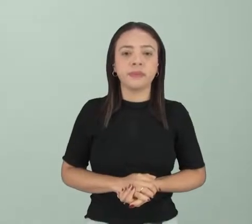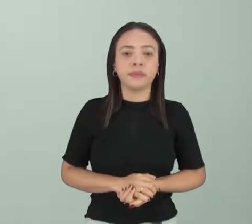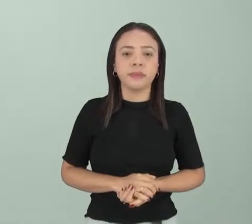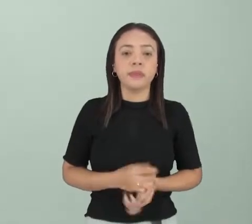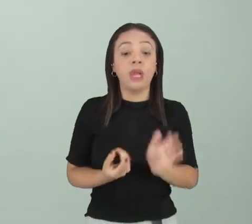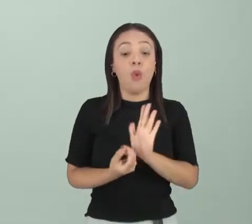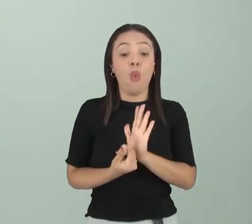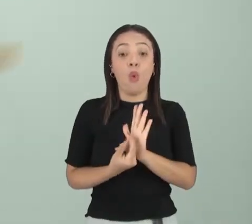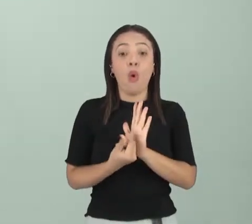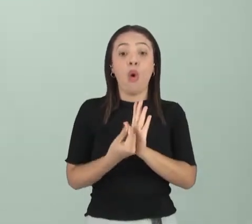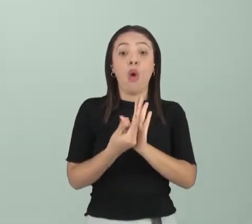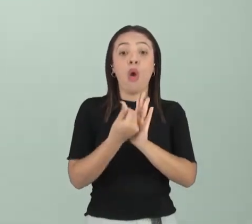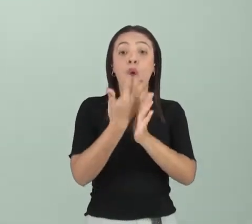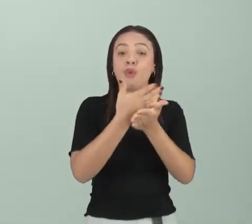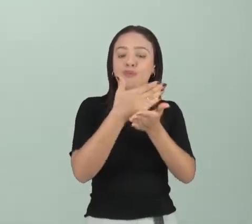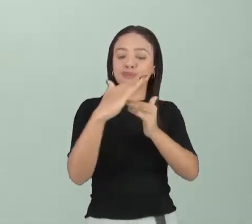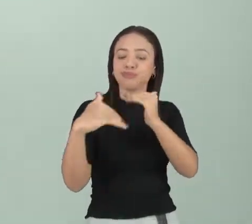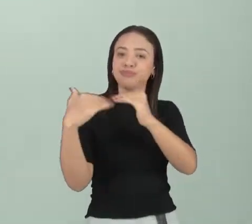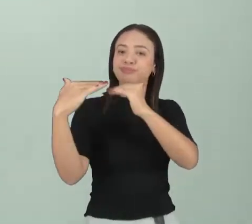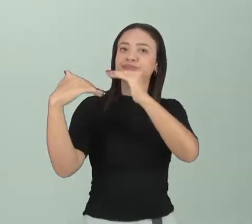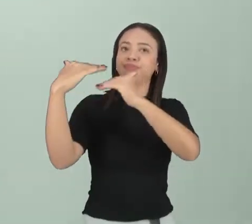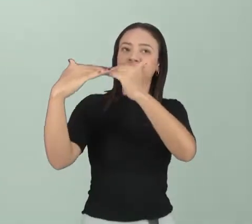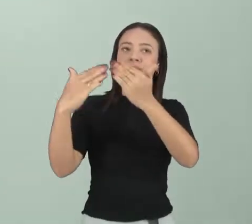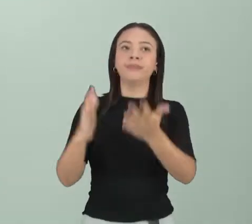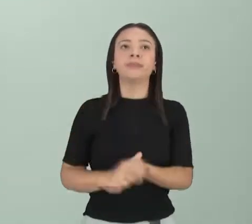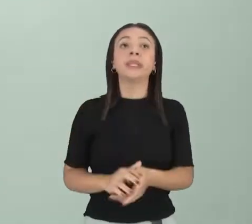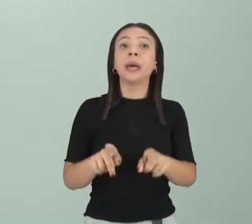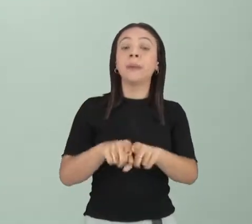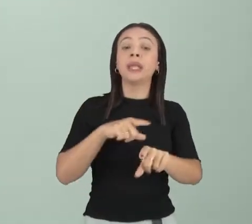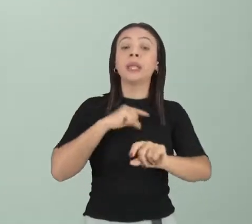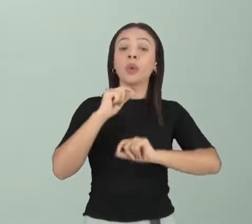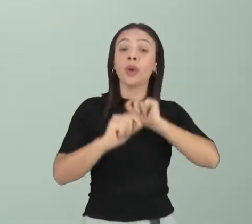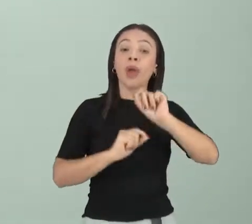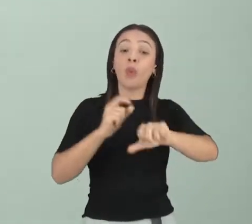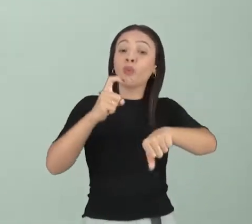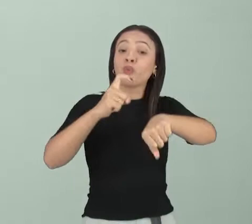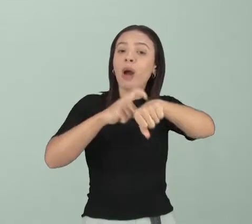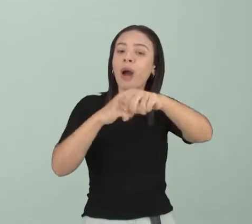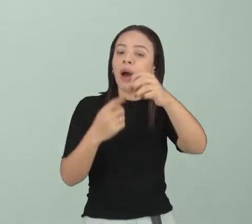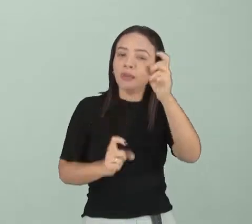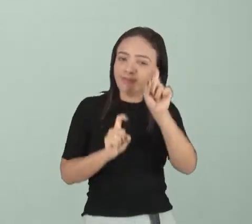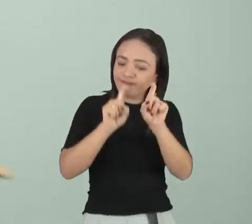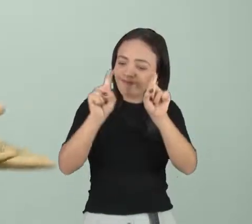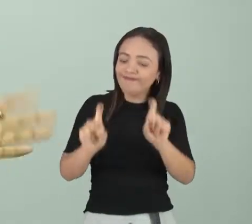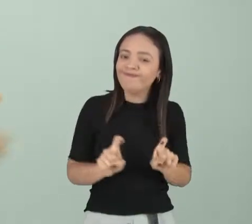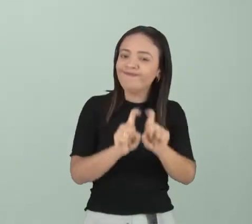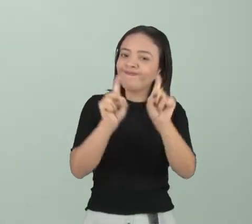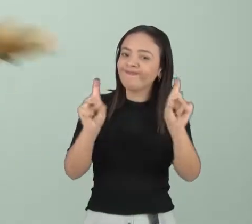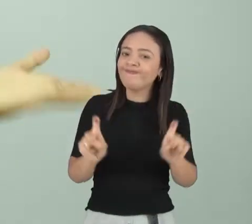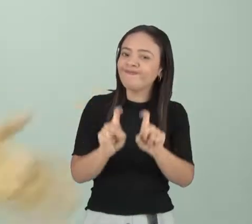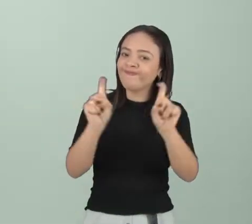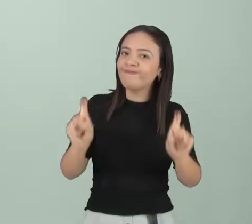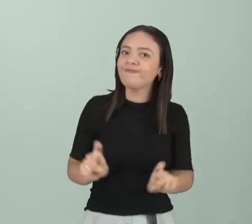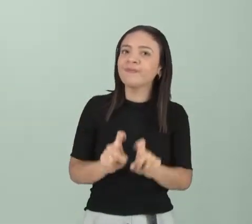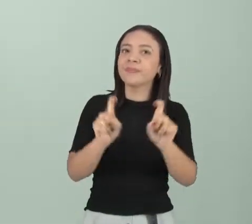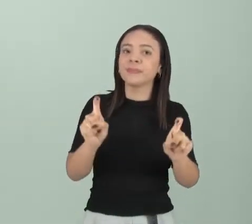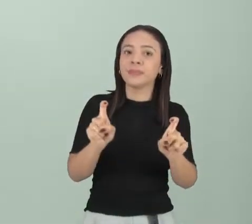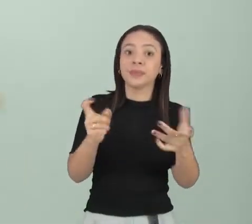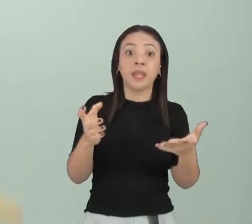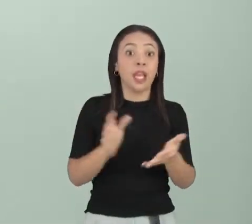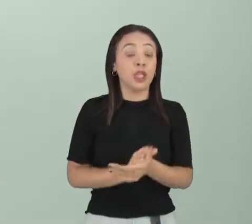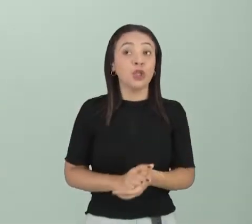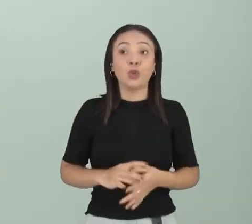do capitalismo que começa então né o womax e claro que a gente tem um tempo da informática né pessoal que falar desse tempo é